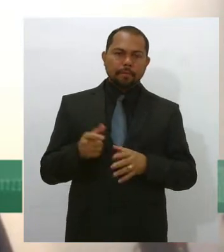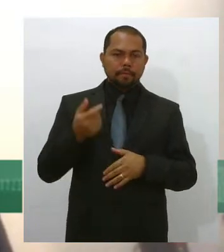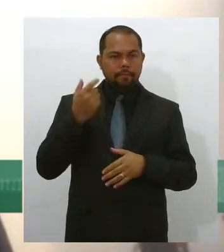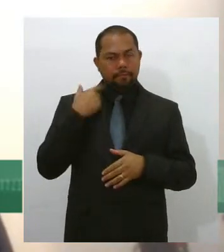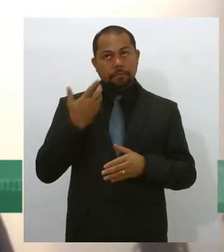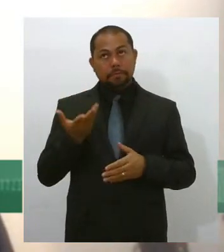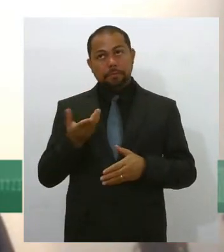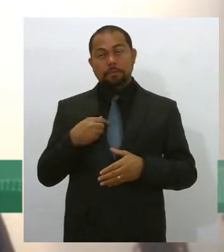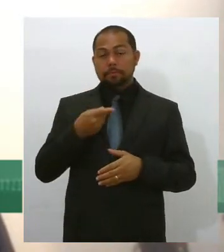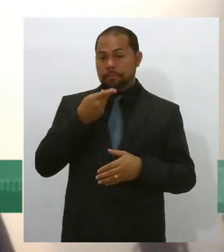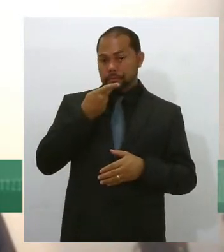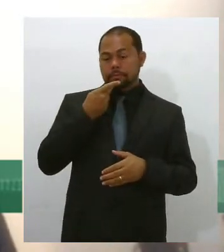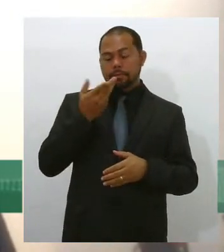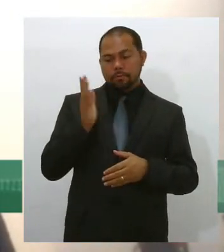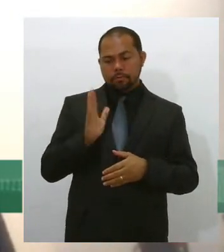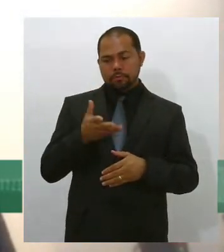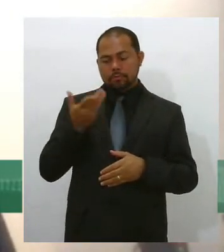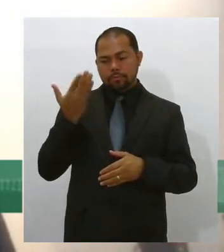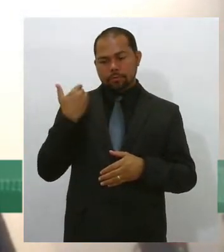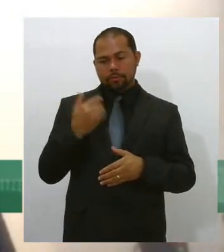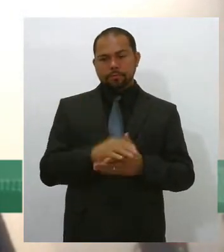beijar o